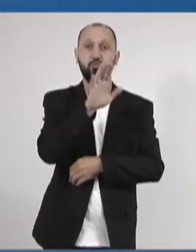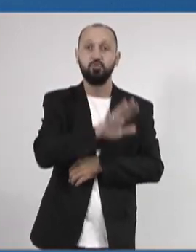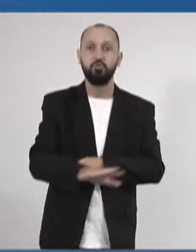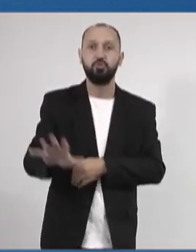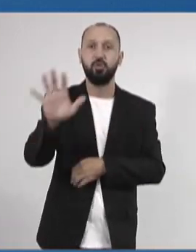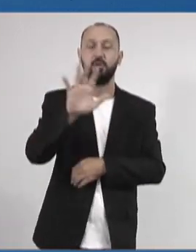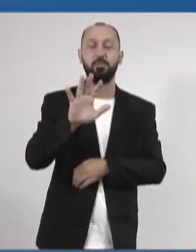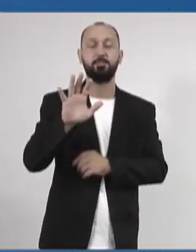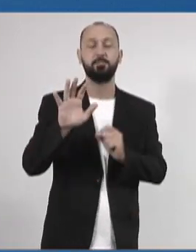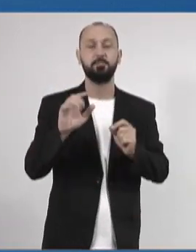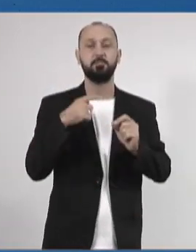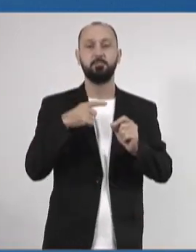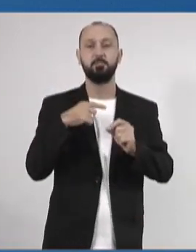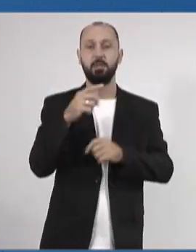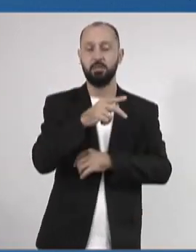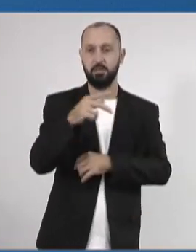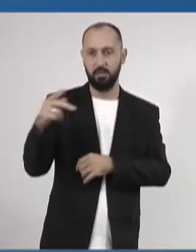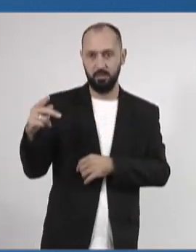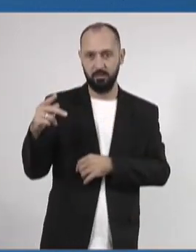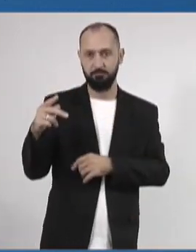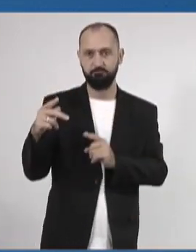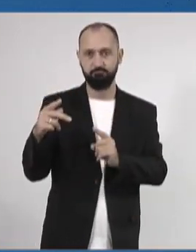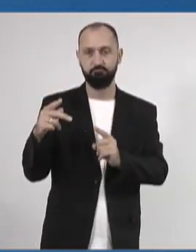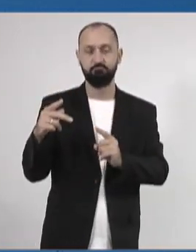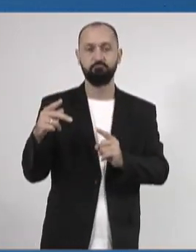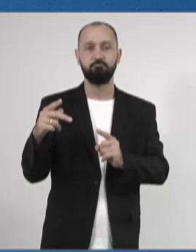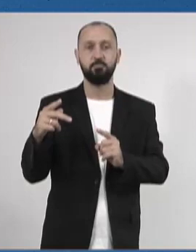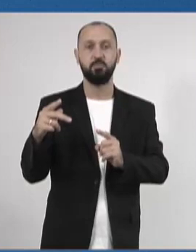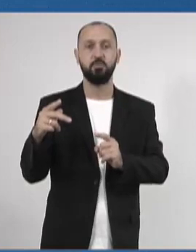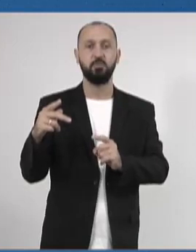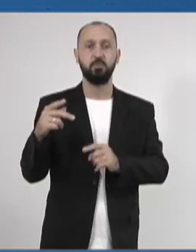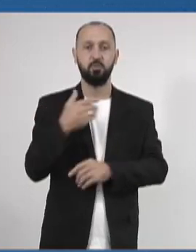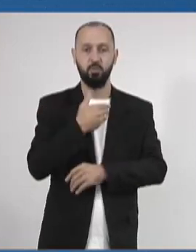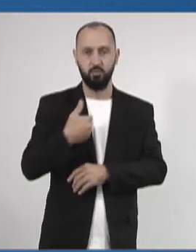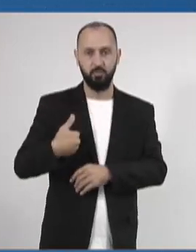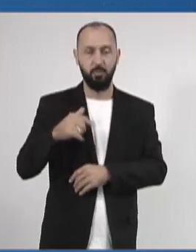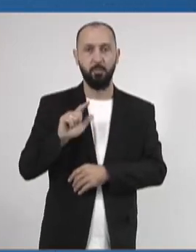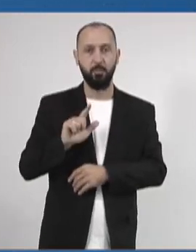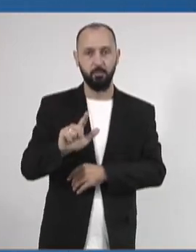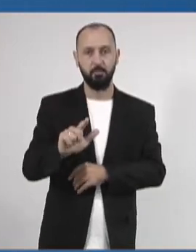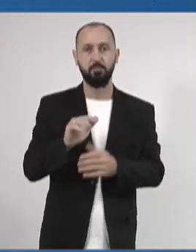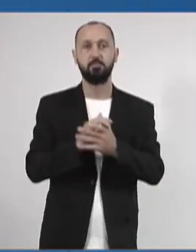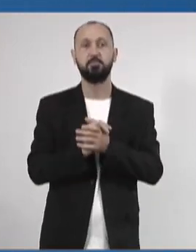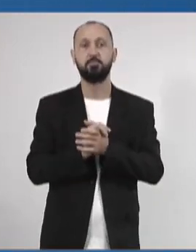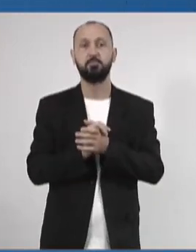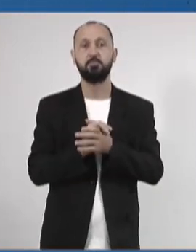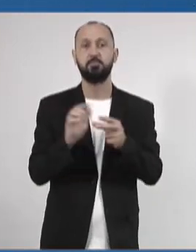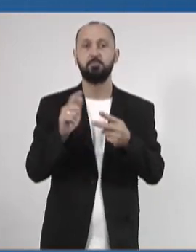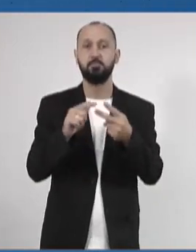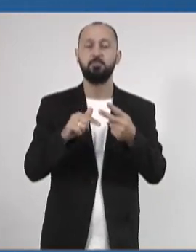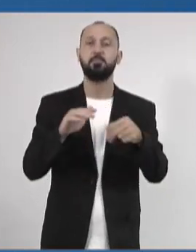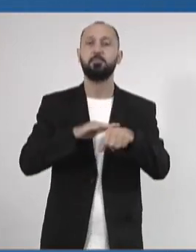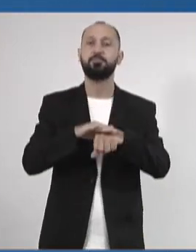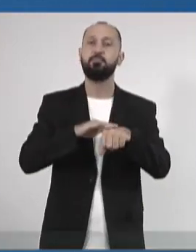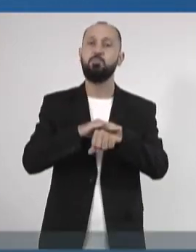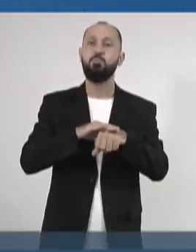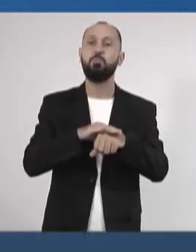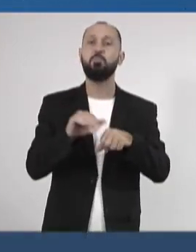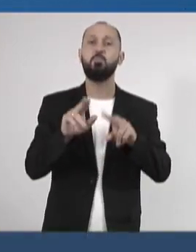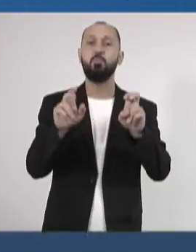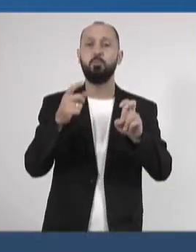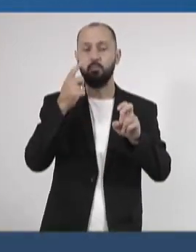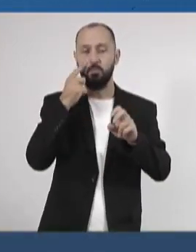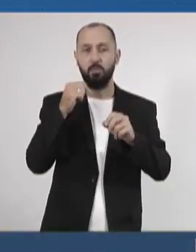secretário-geral da presidência do governo do presidente Lula. Com os dois eu tratei principalmente a questão